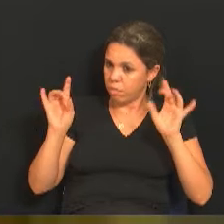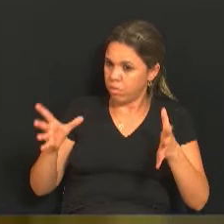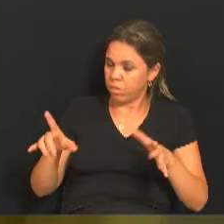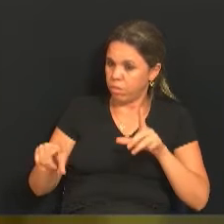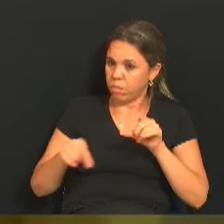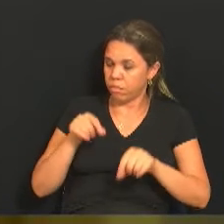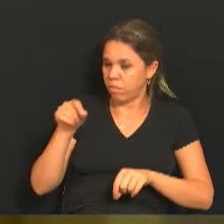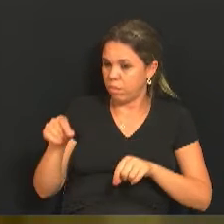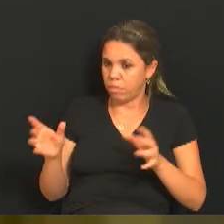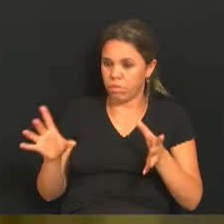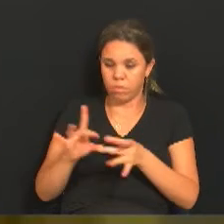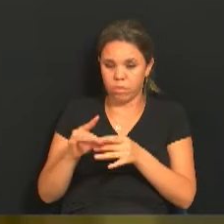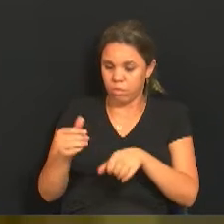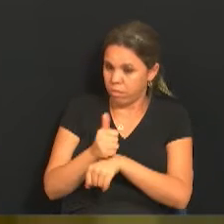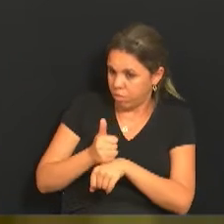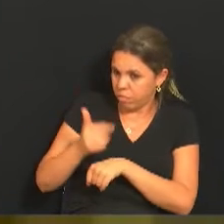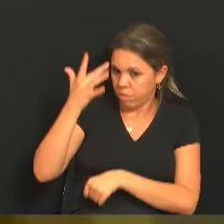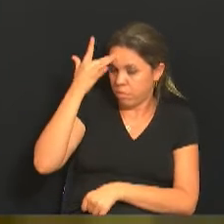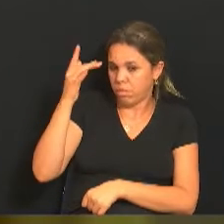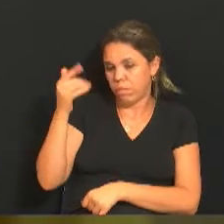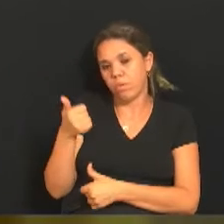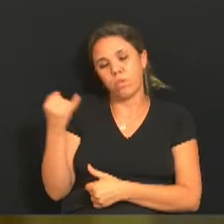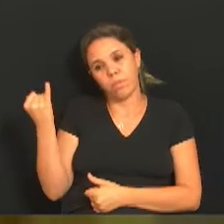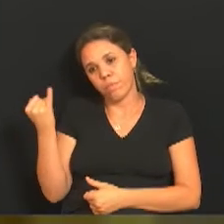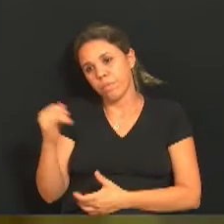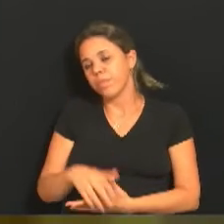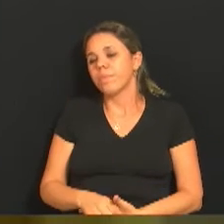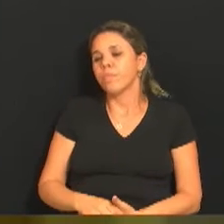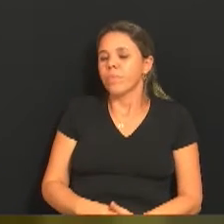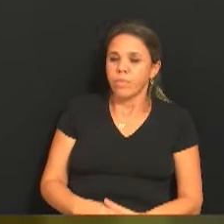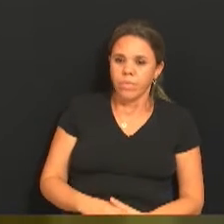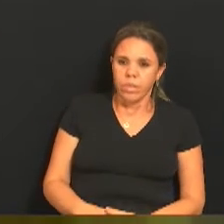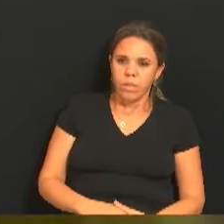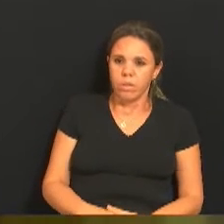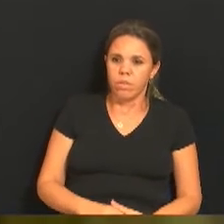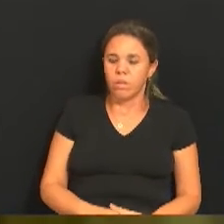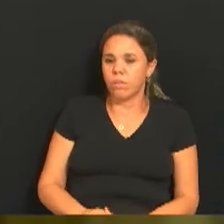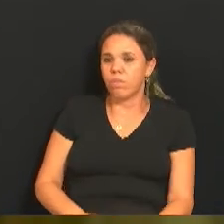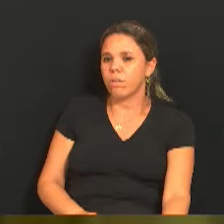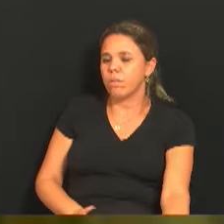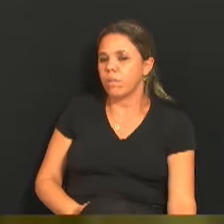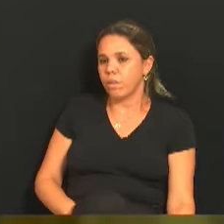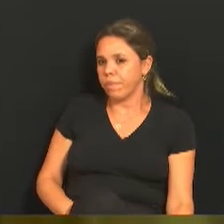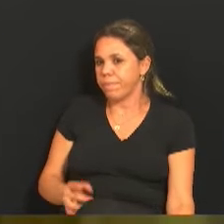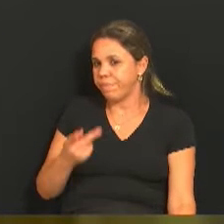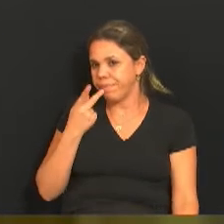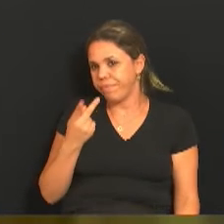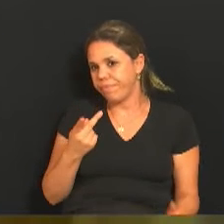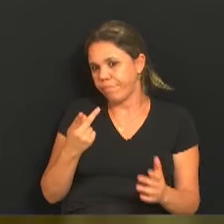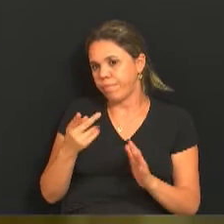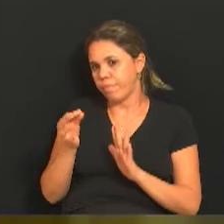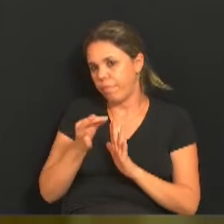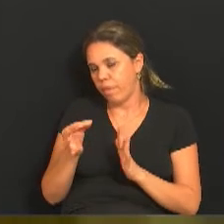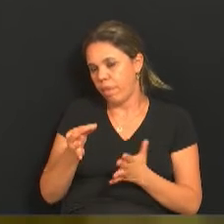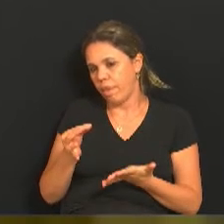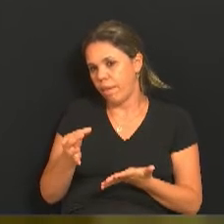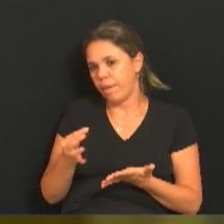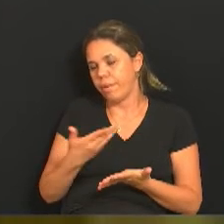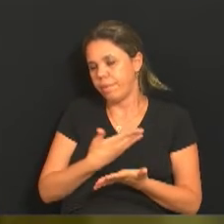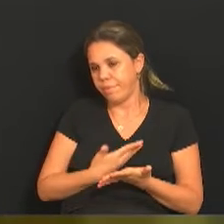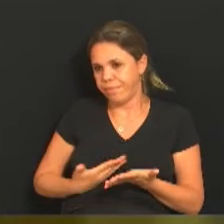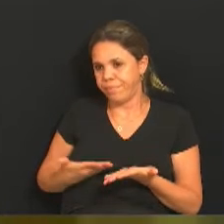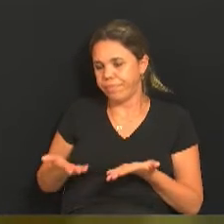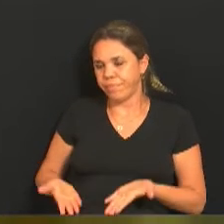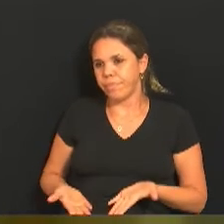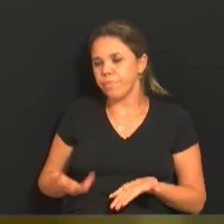esses segmentos, eu acho que bastante importante, porque a fala aqui de várias pessoas, né, várias autoridades e